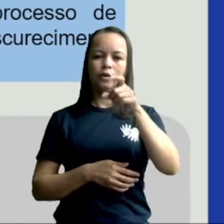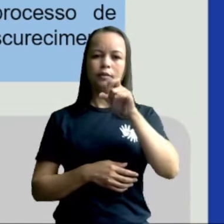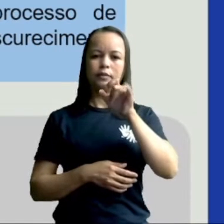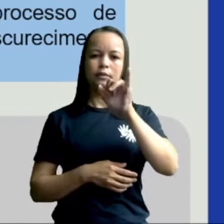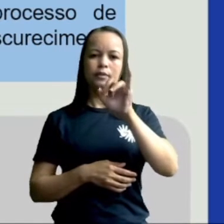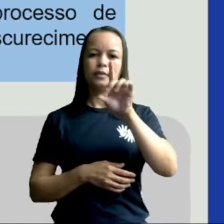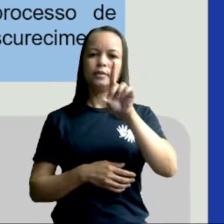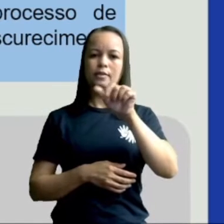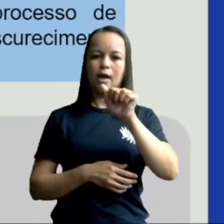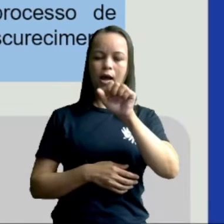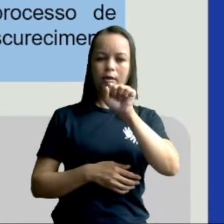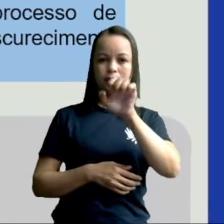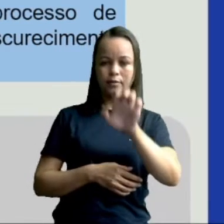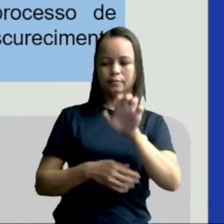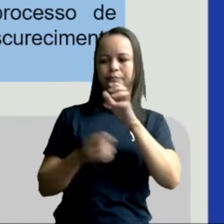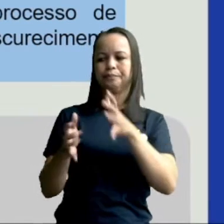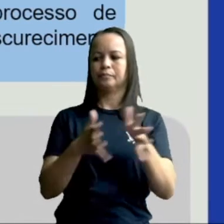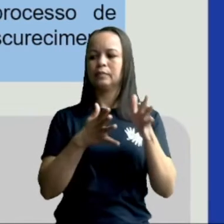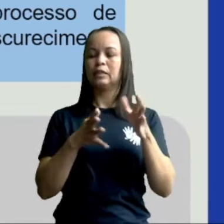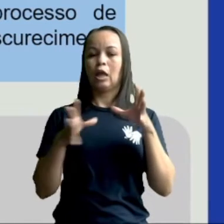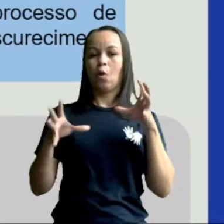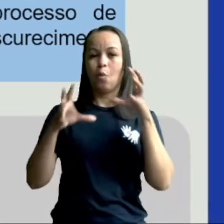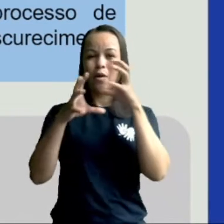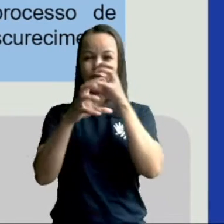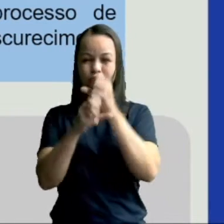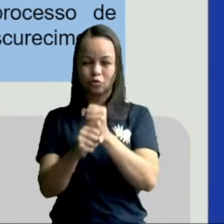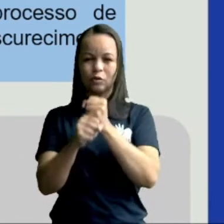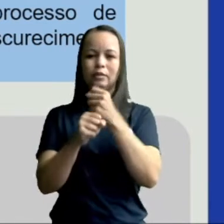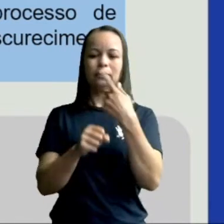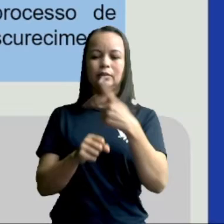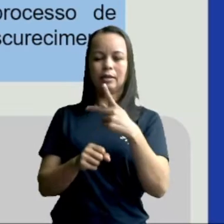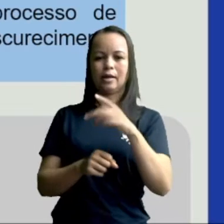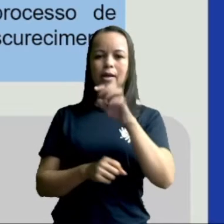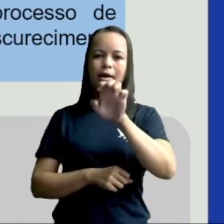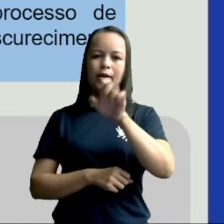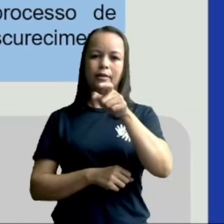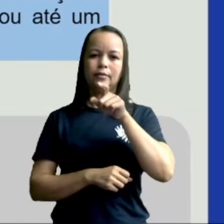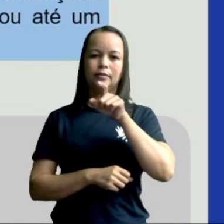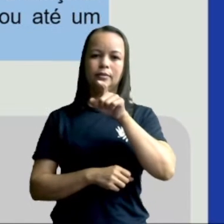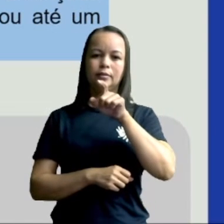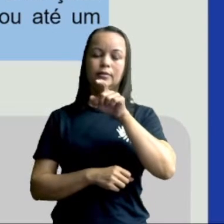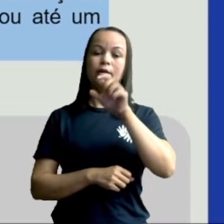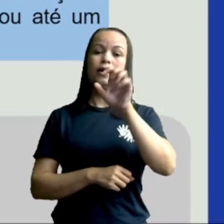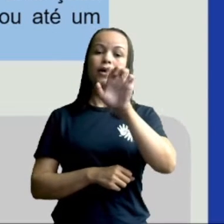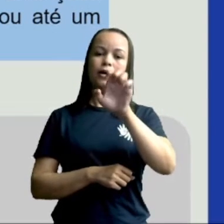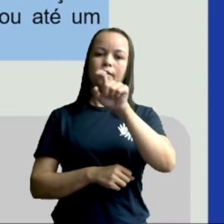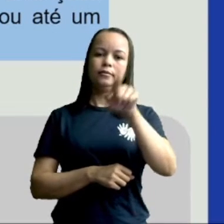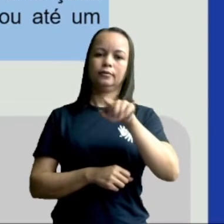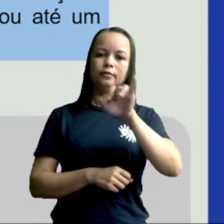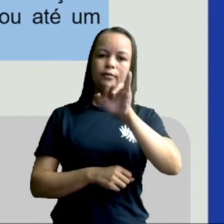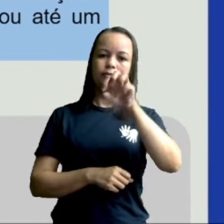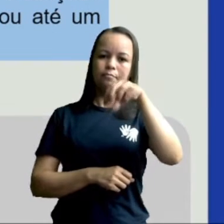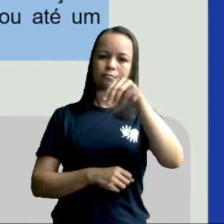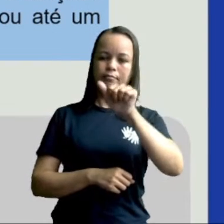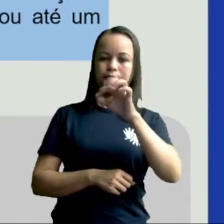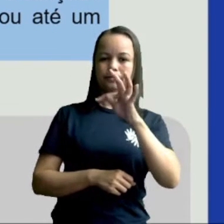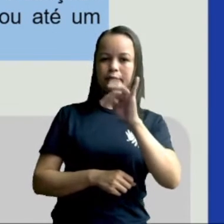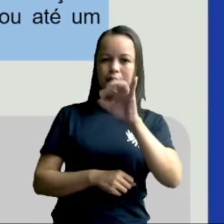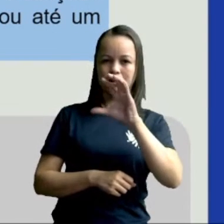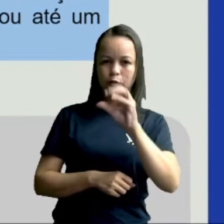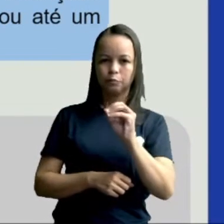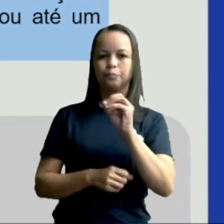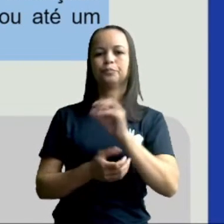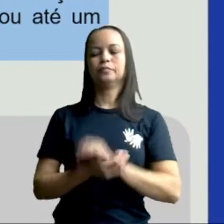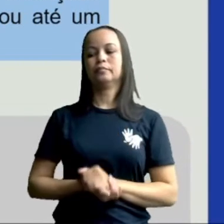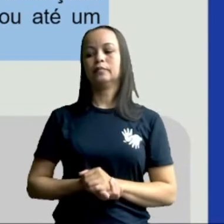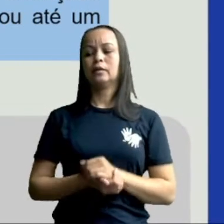oxidação recebe o nome de escurecimento enzimático. E aí, a gente